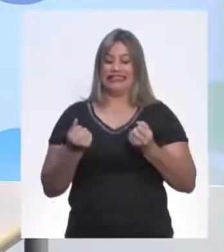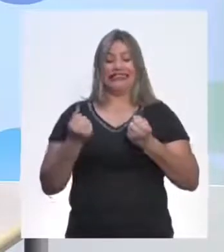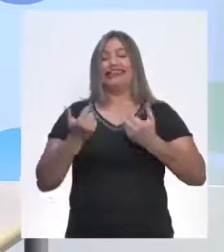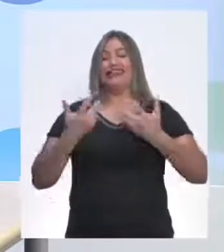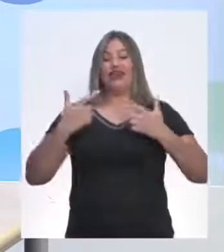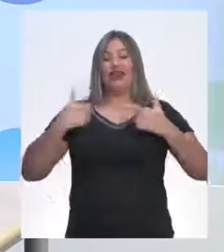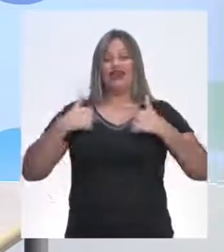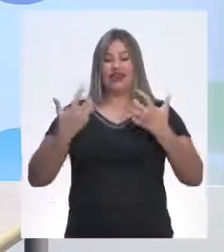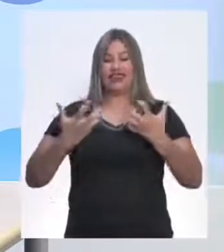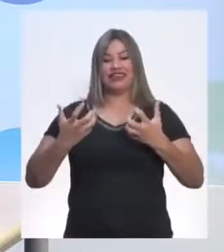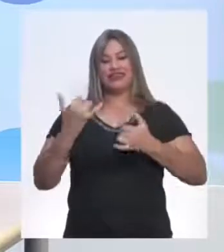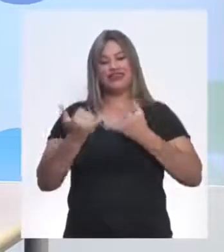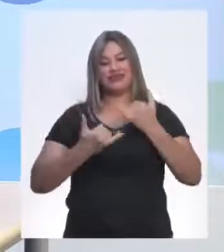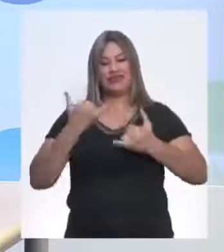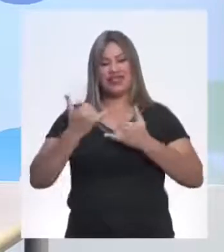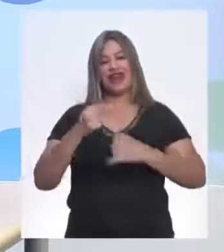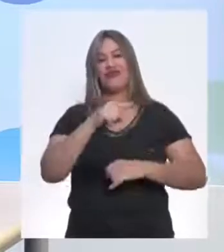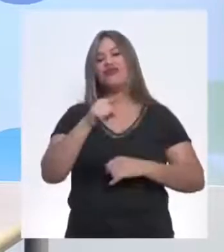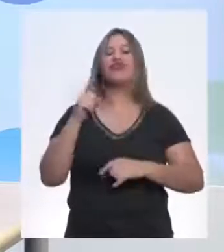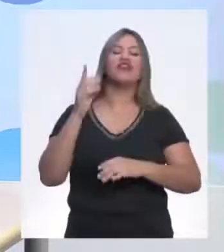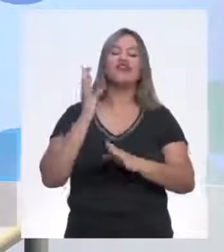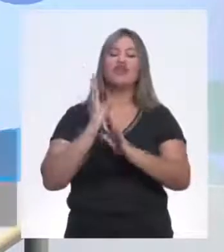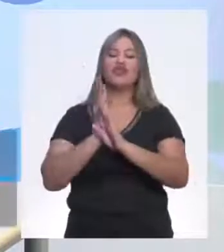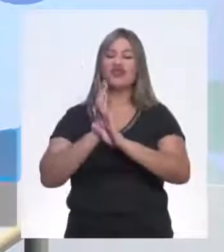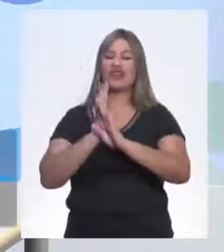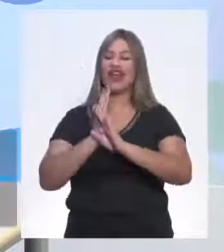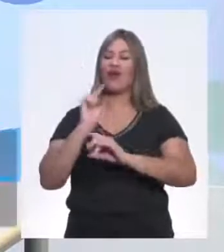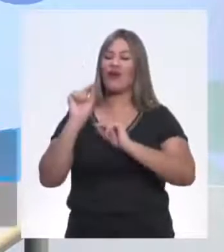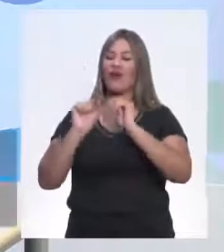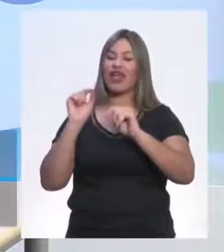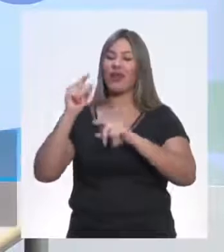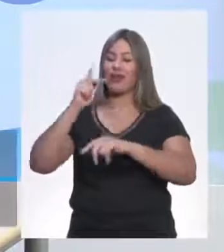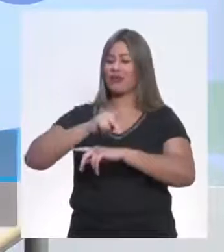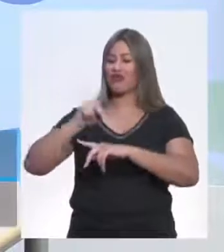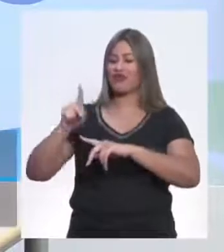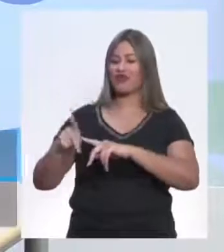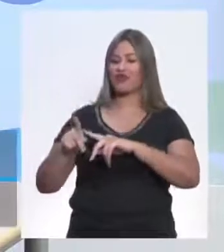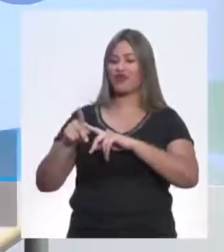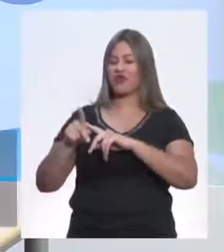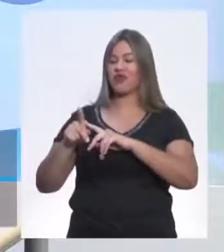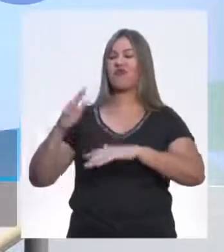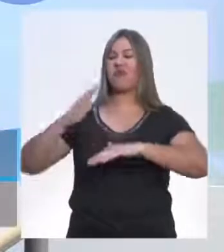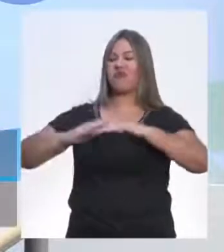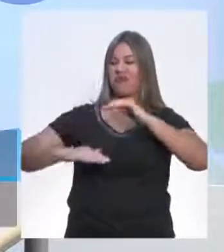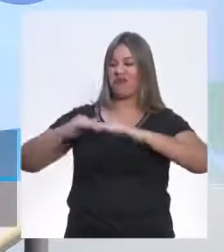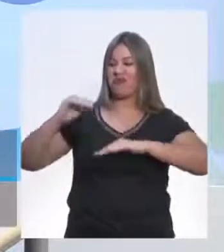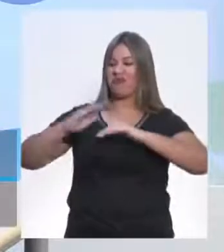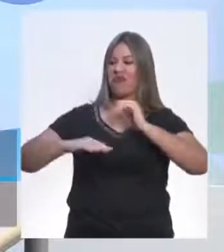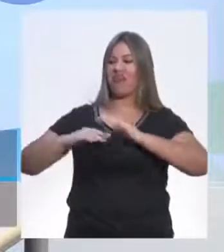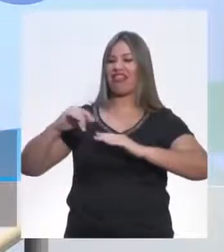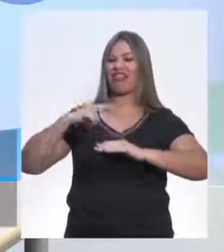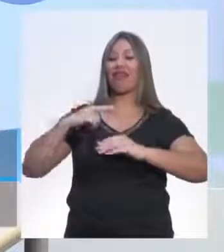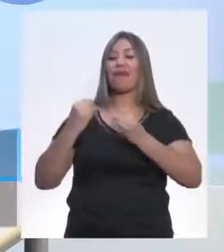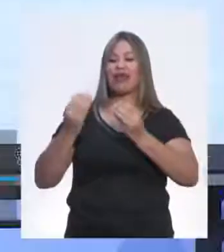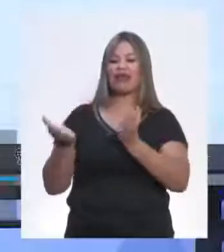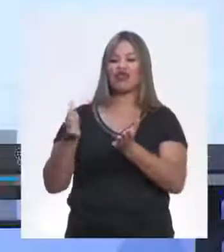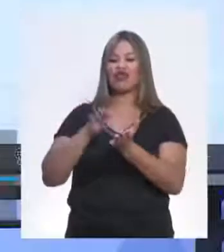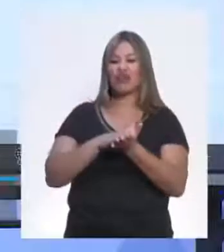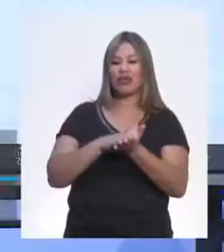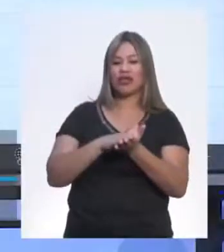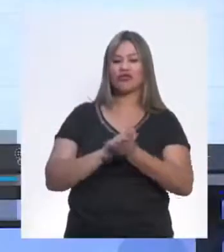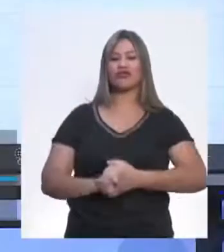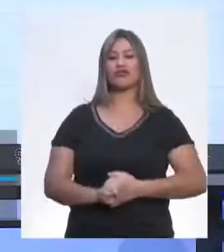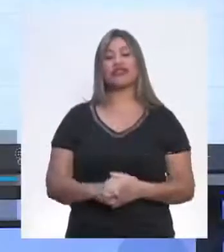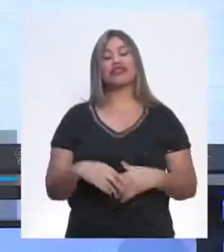brincar um pouquinho. Vocês vão descobrir os dotes do professor Jonas para fazer Dobraduras. É isso aí. Então eu